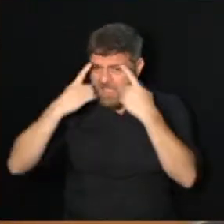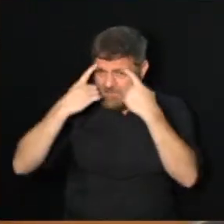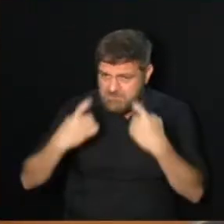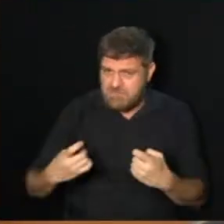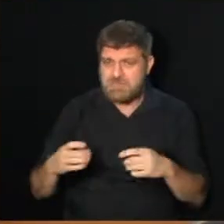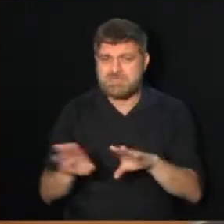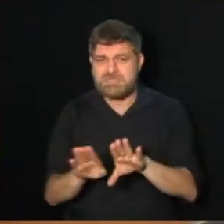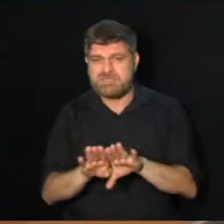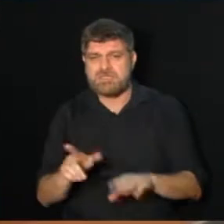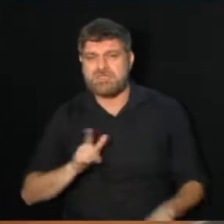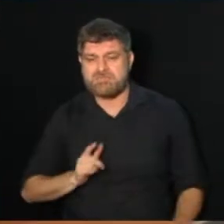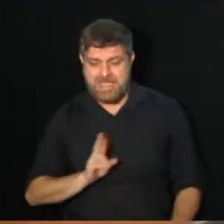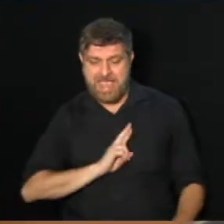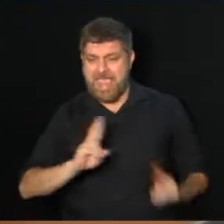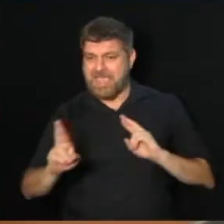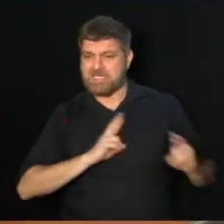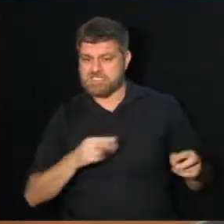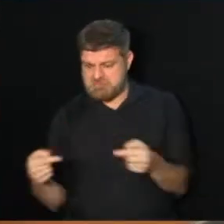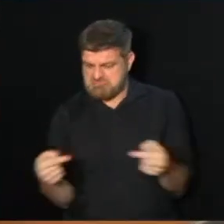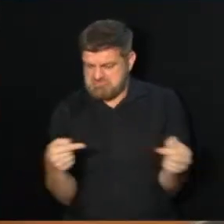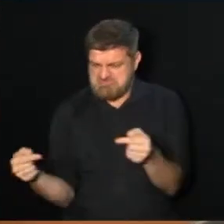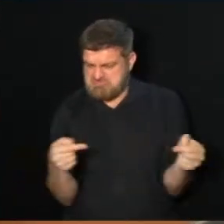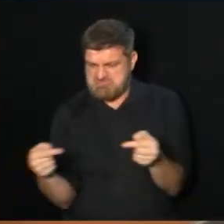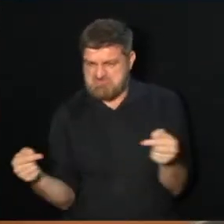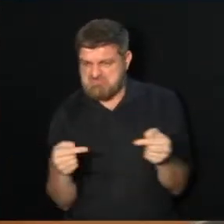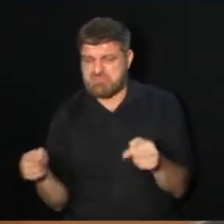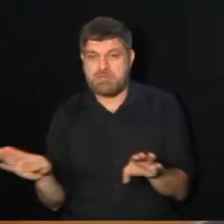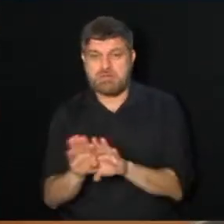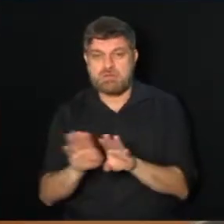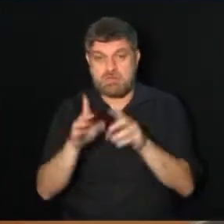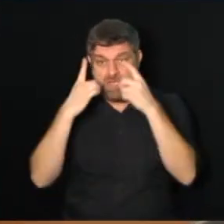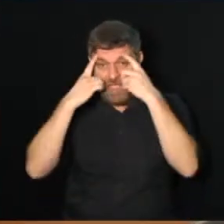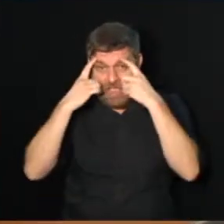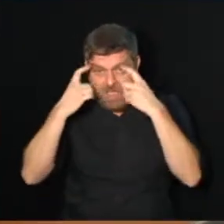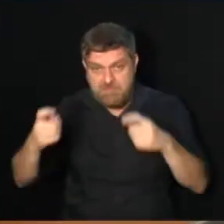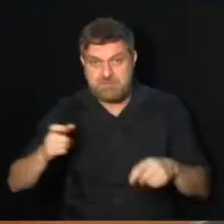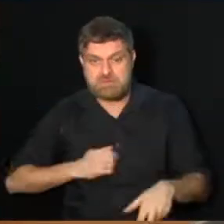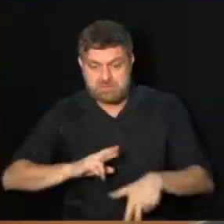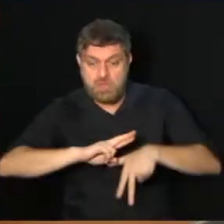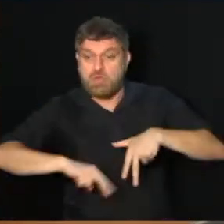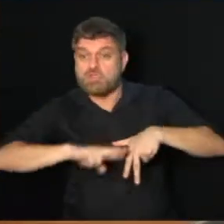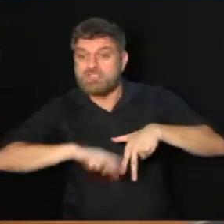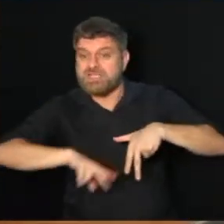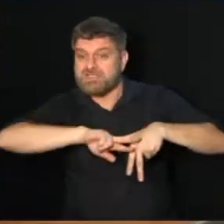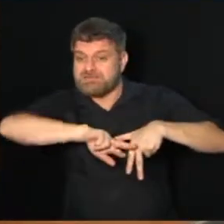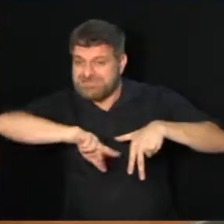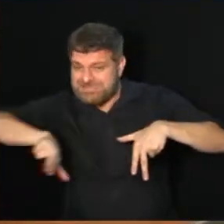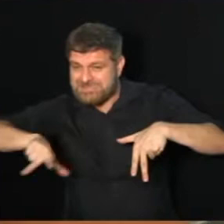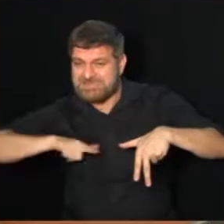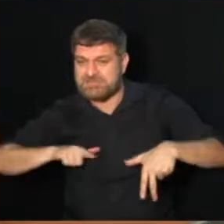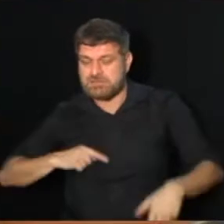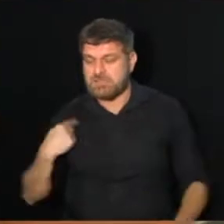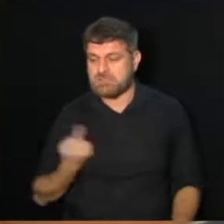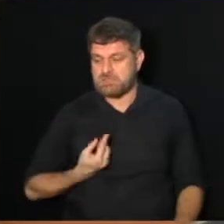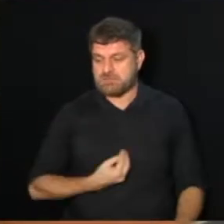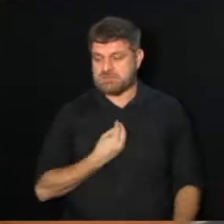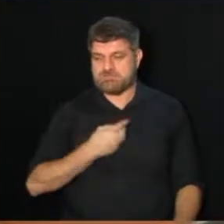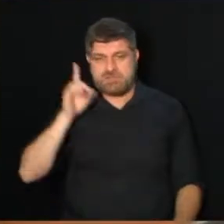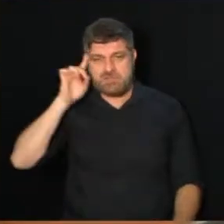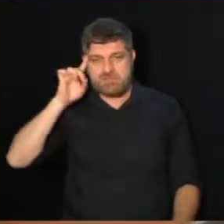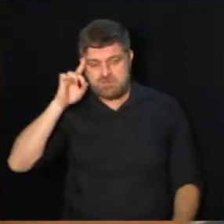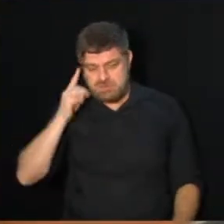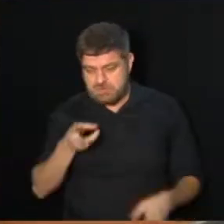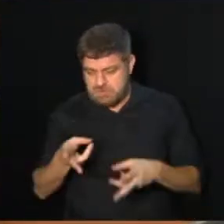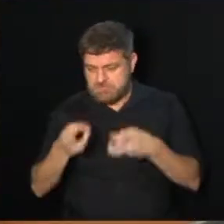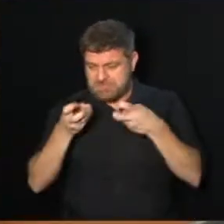né, a intolerância religiosa, a violência contra as diversidades, e tudo isso se materializa no nosso cotidiano, né?